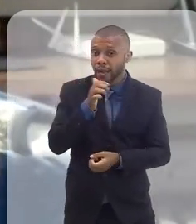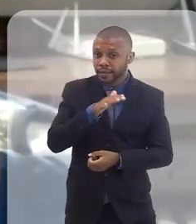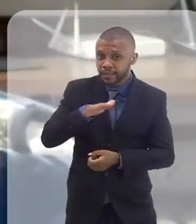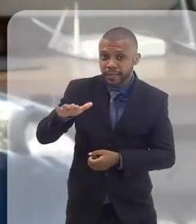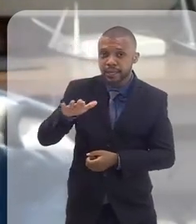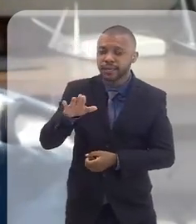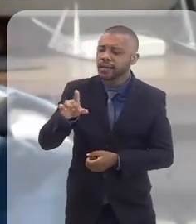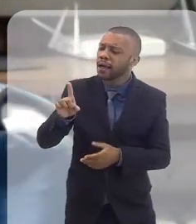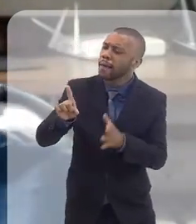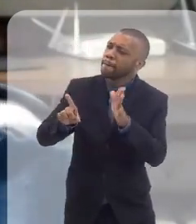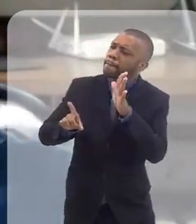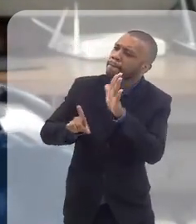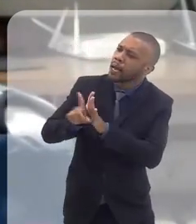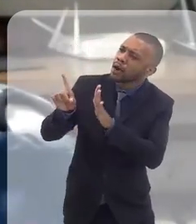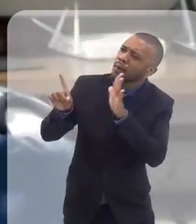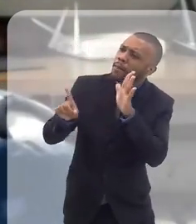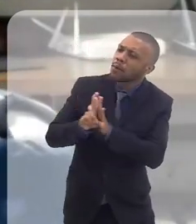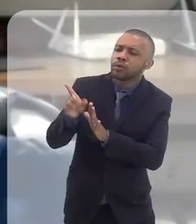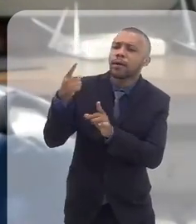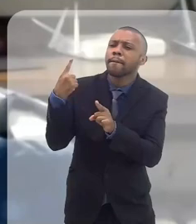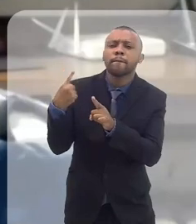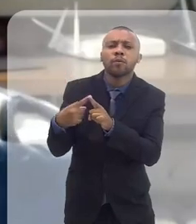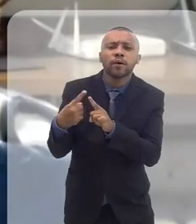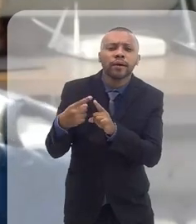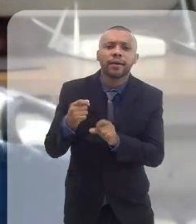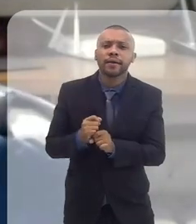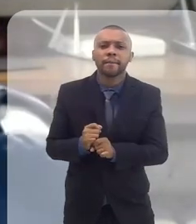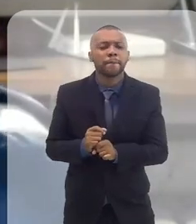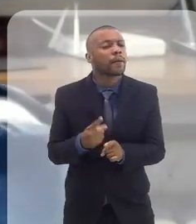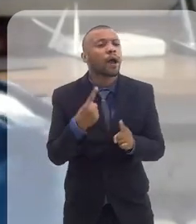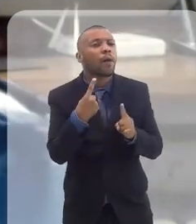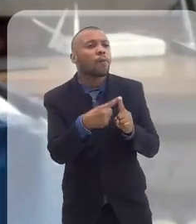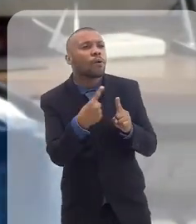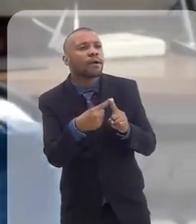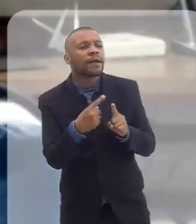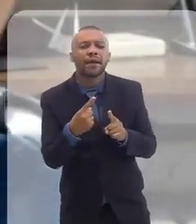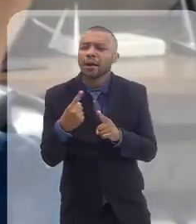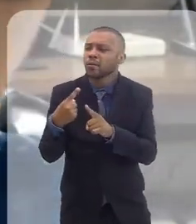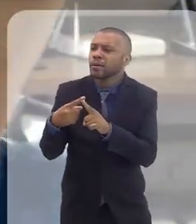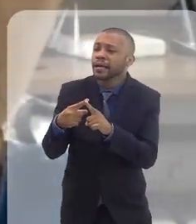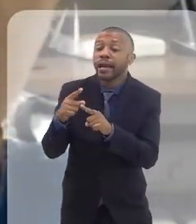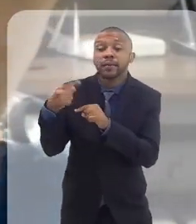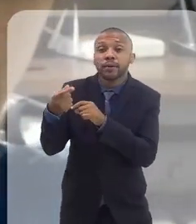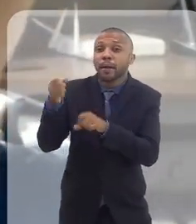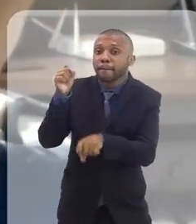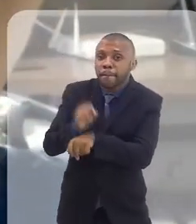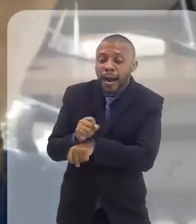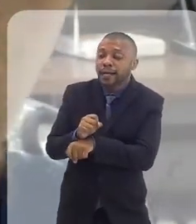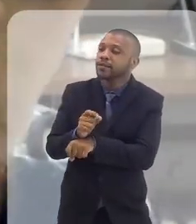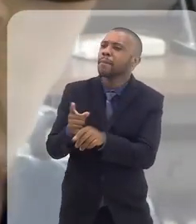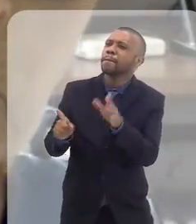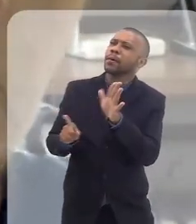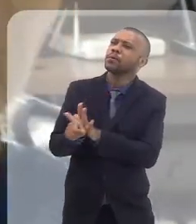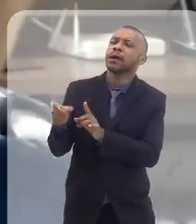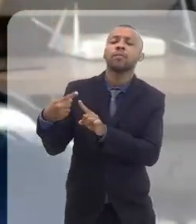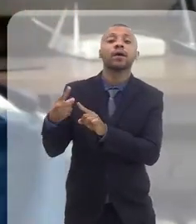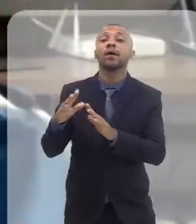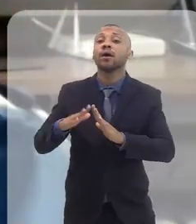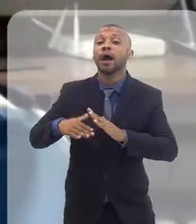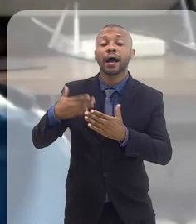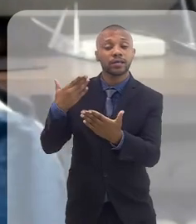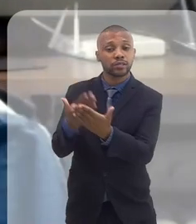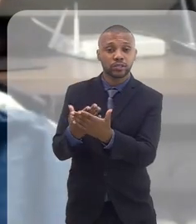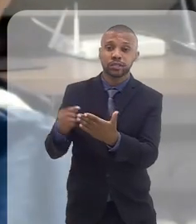A criança, ela pergunta por quê, por quê, por quê. Depois de um tempo, ela para de fazer a pergunta do